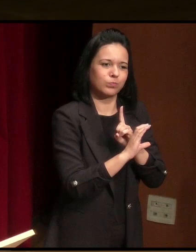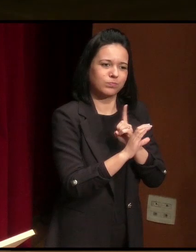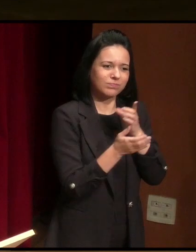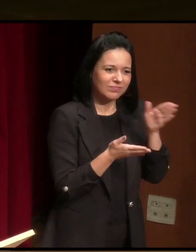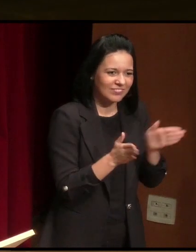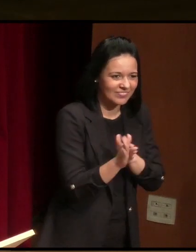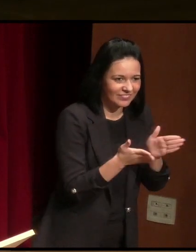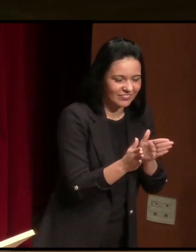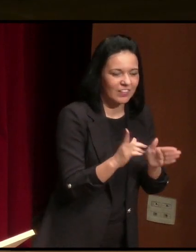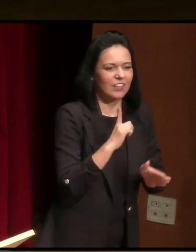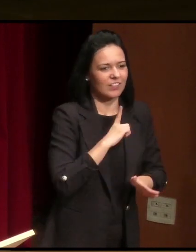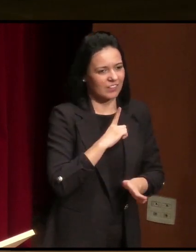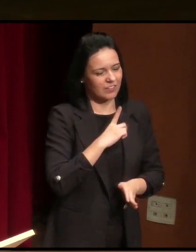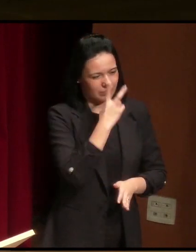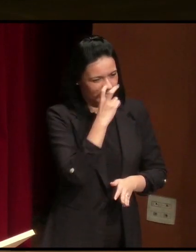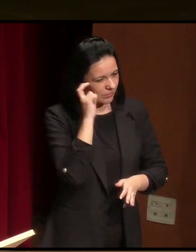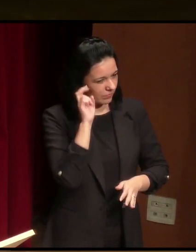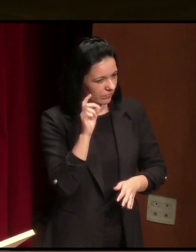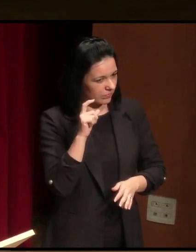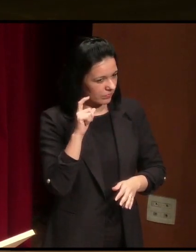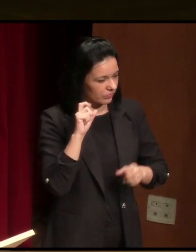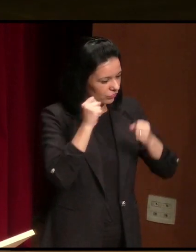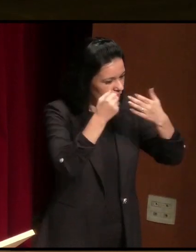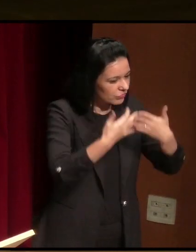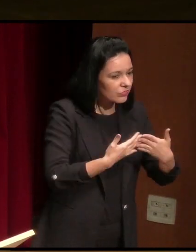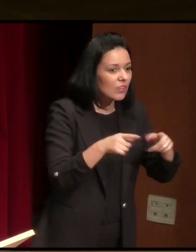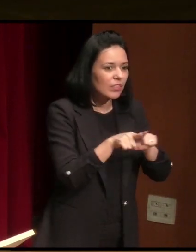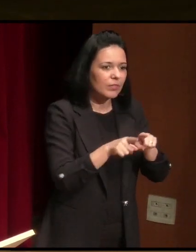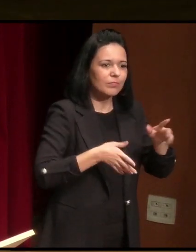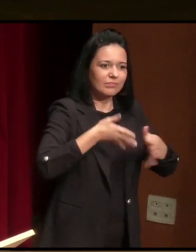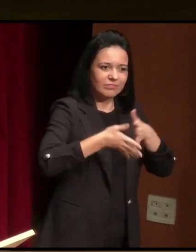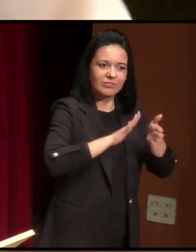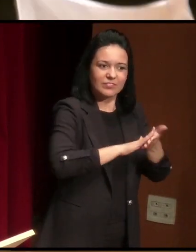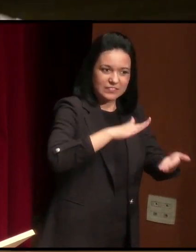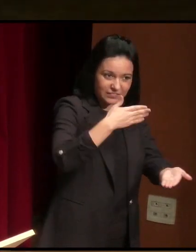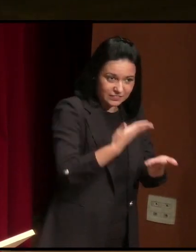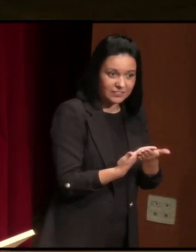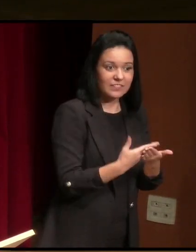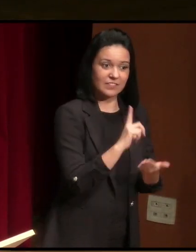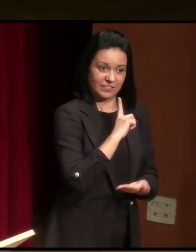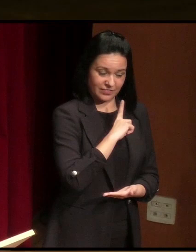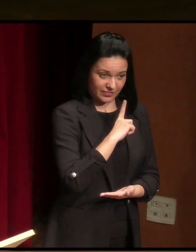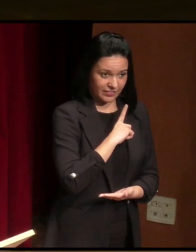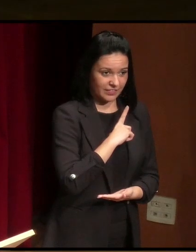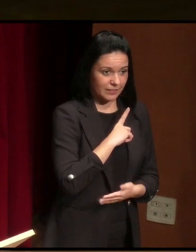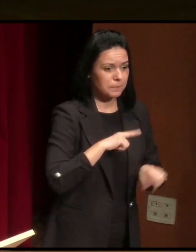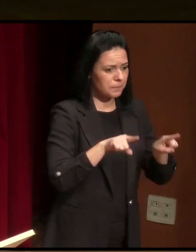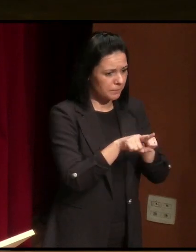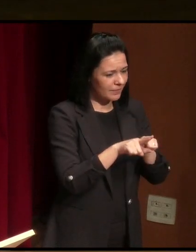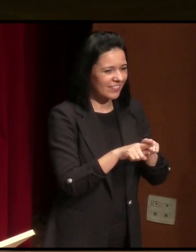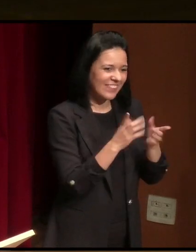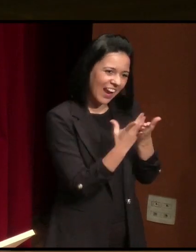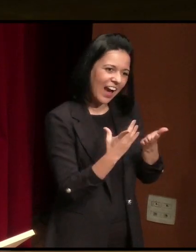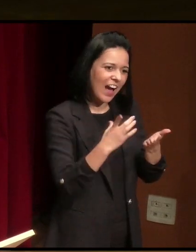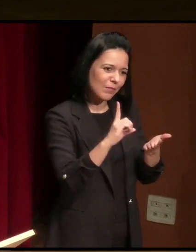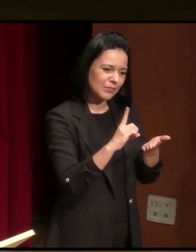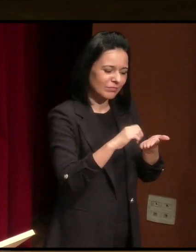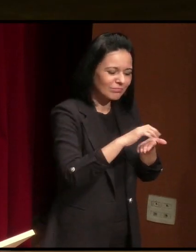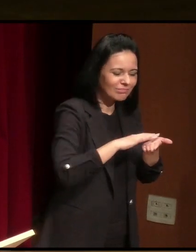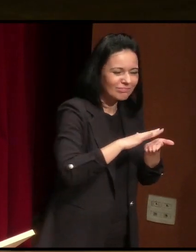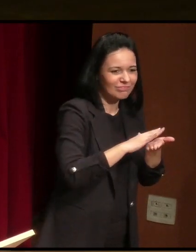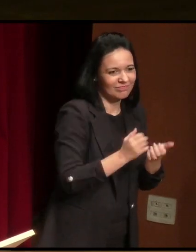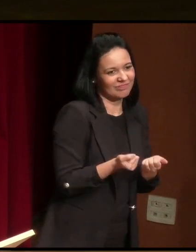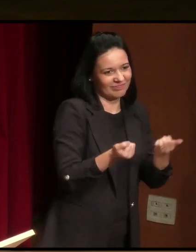tinha audiodescrição, tinha a tradução de Libras, e aí ele ofereceu a Bíblia à comunidade, e aí eu queria aproveitar